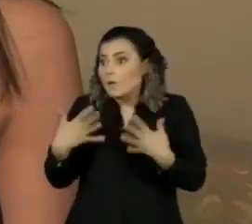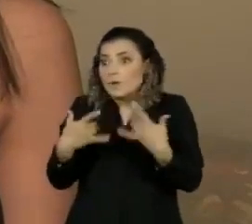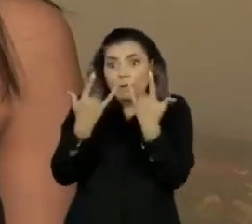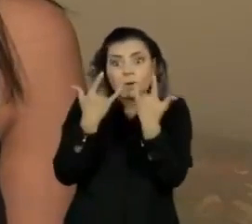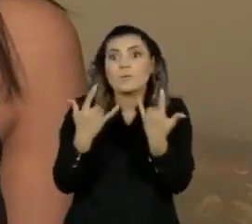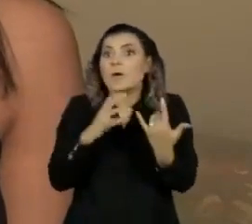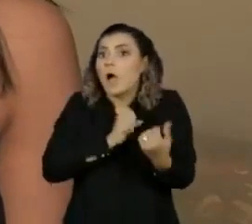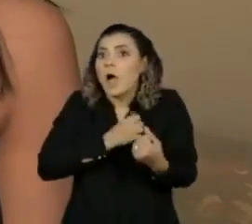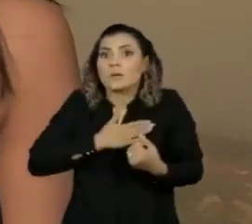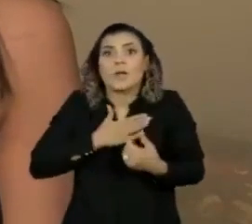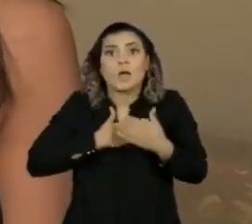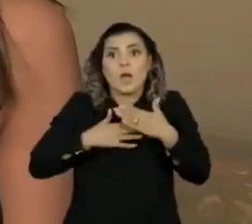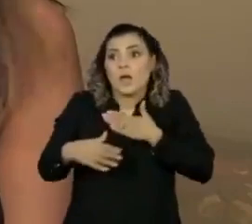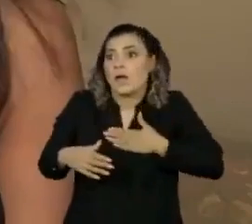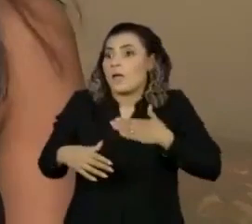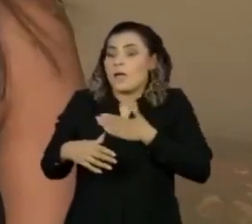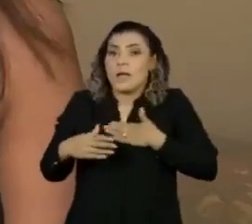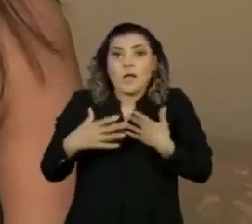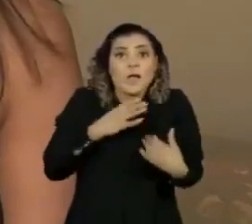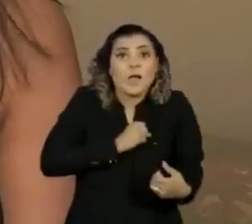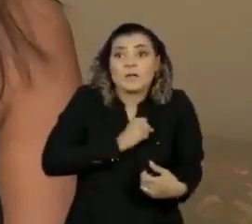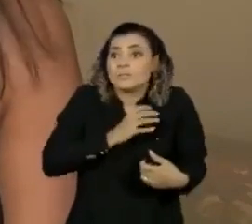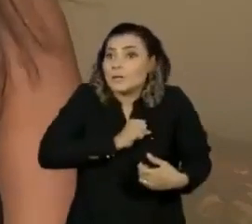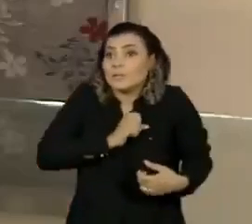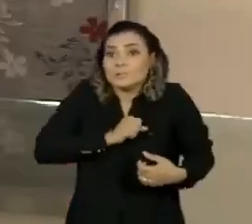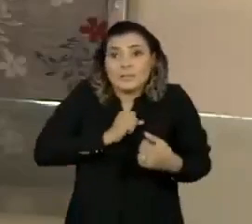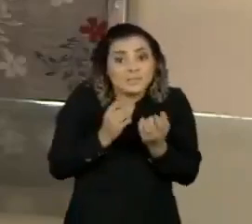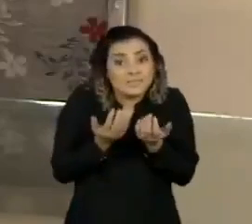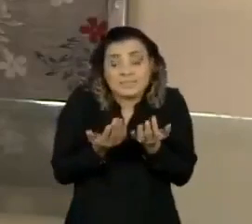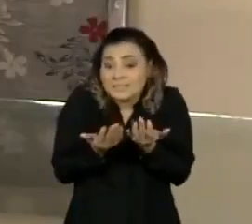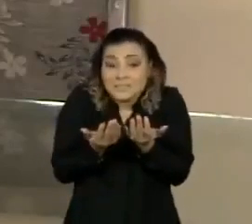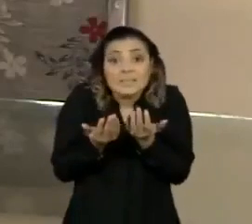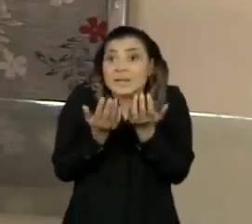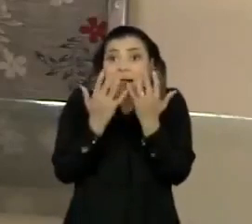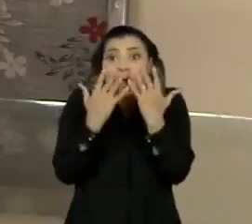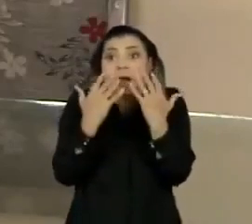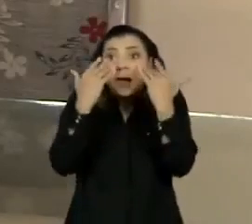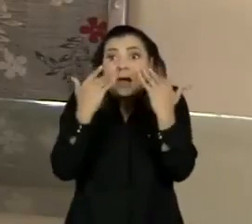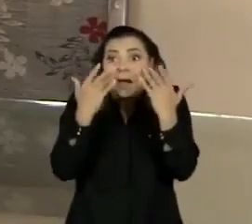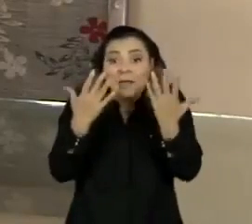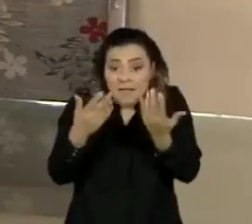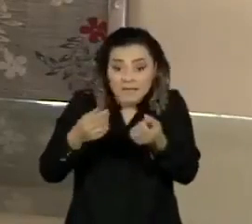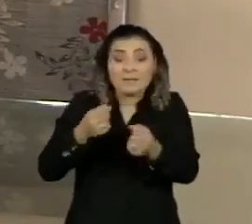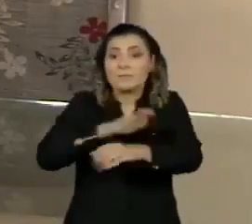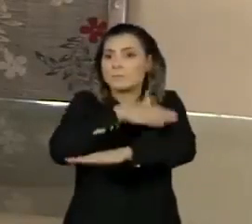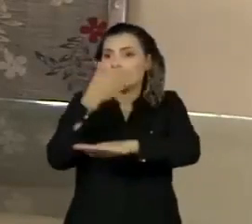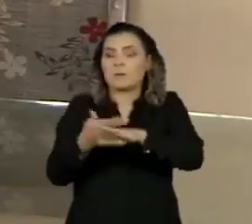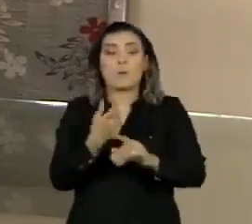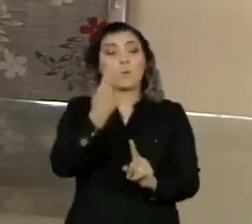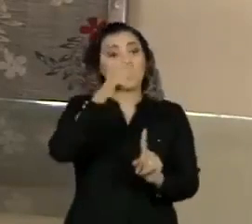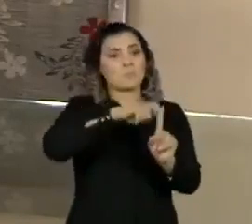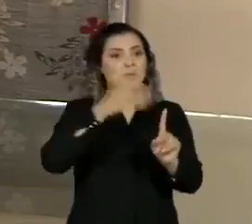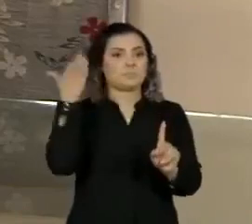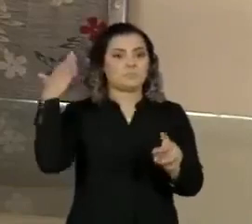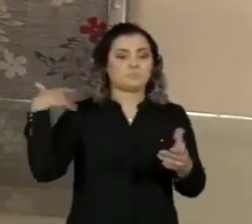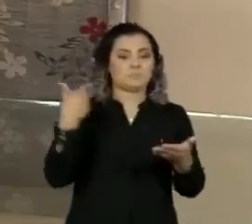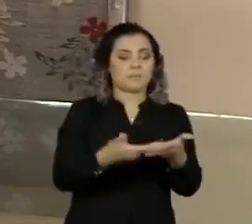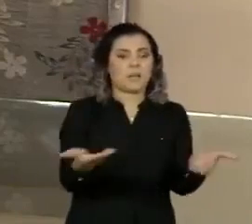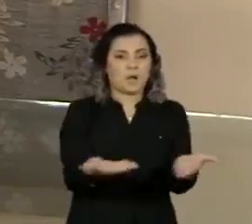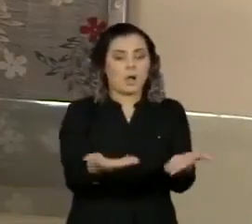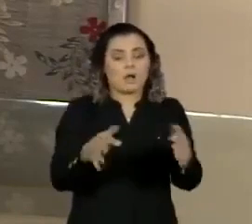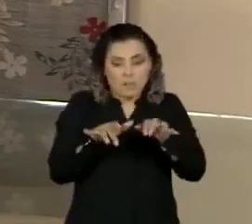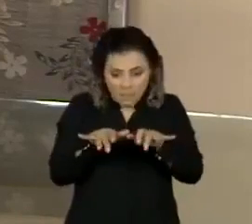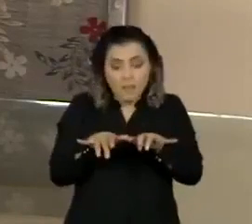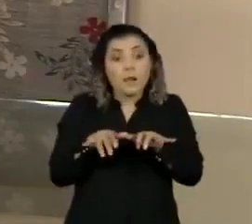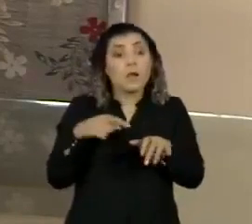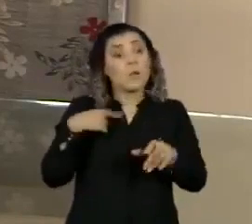gostando muito, tendo prazer por aquilo e fica muito tempo ali. Faz mais ou menos um mês que a gente começou a pegar muito no pé dela, né, por questão disso, porque